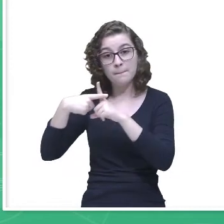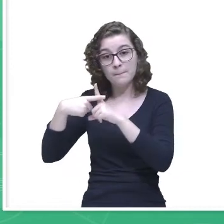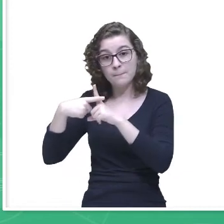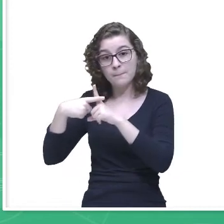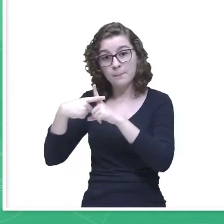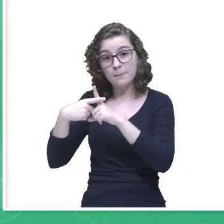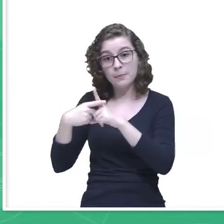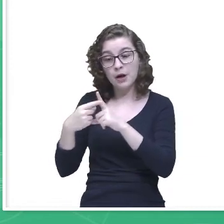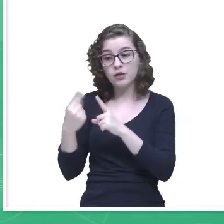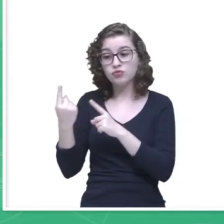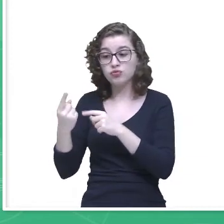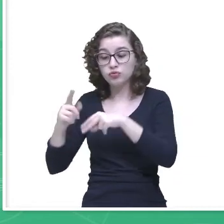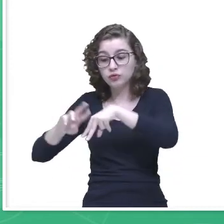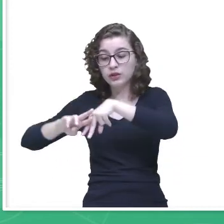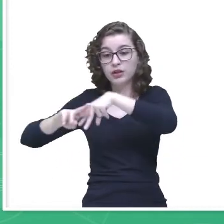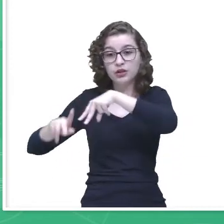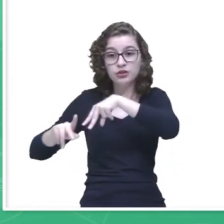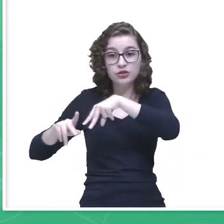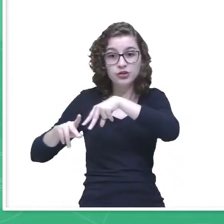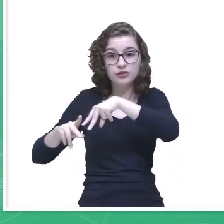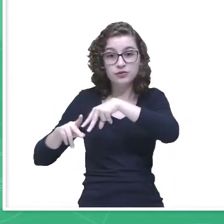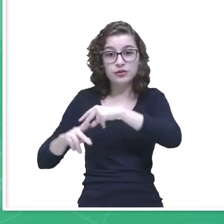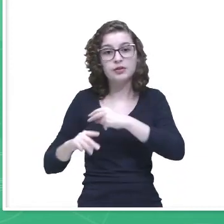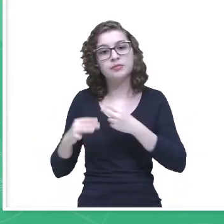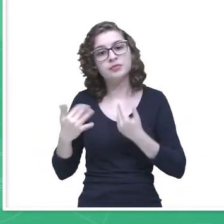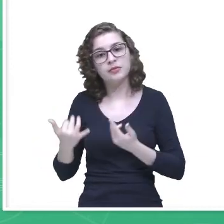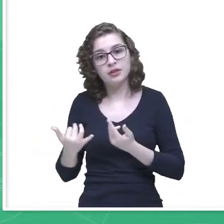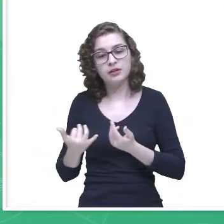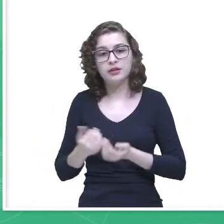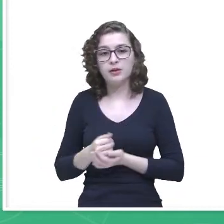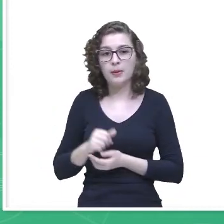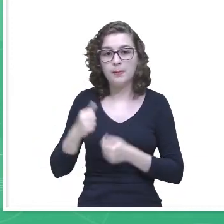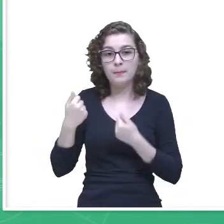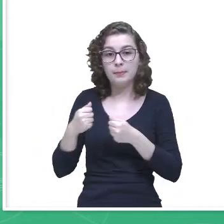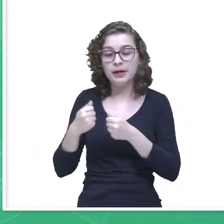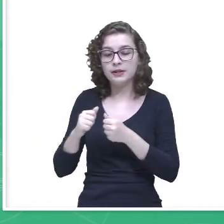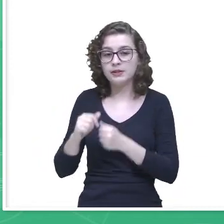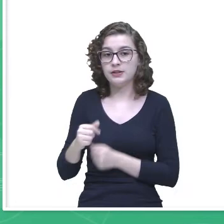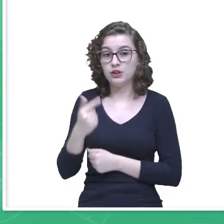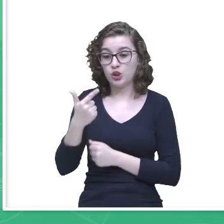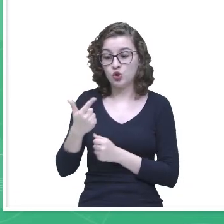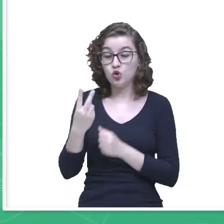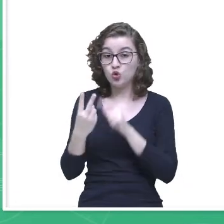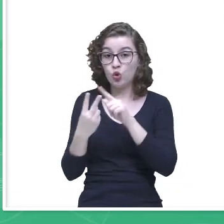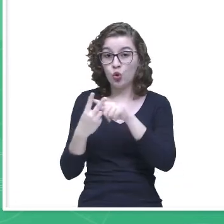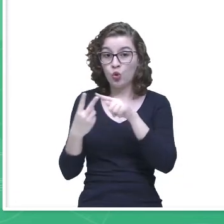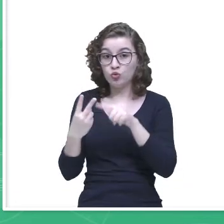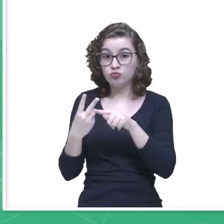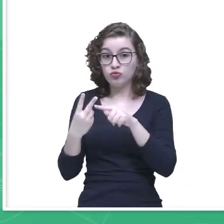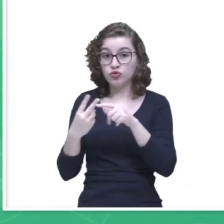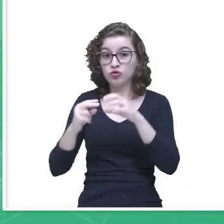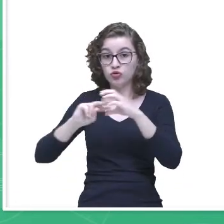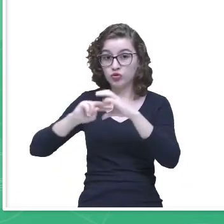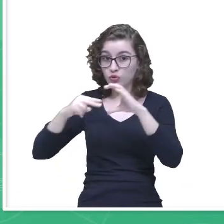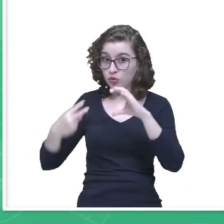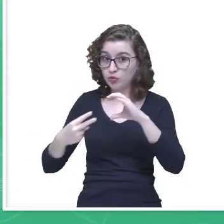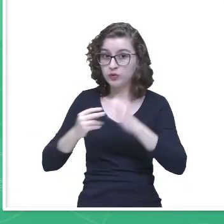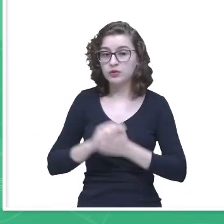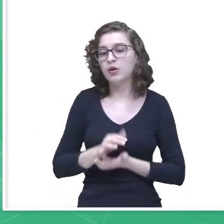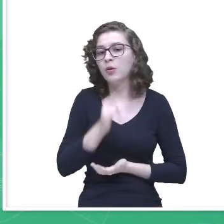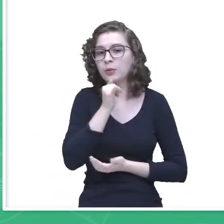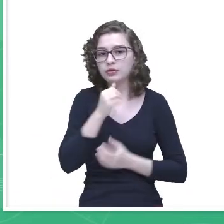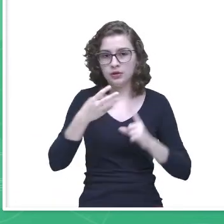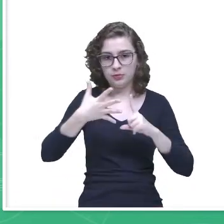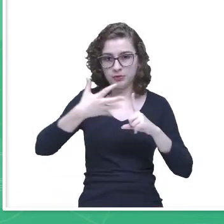cromossomos é sexual? Ok? Então tem que ter mais 2 aqui para ter 46 cromossomos. Lá na síndrome de Turner, por